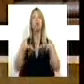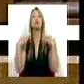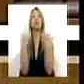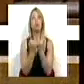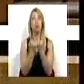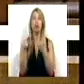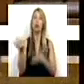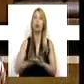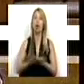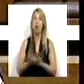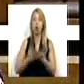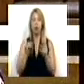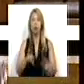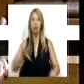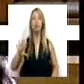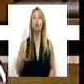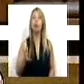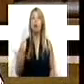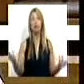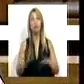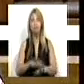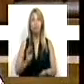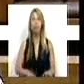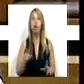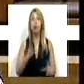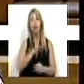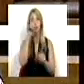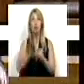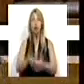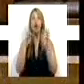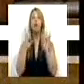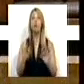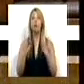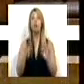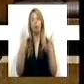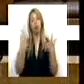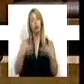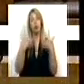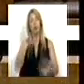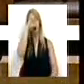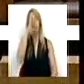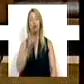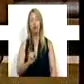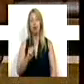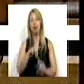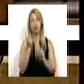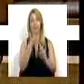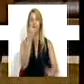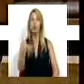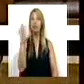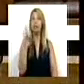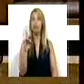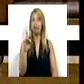social e económica neste país e, por isso, votarão favoravelmente o Orçamento de Estado para